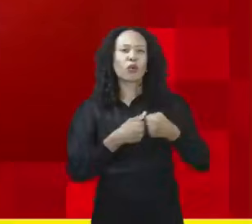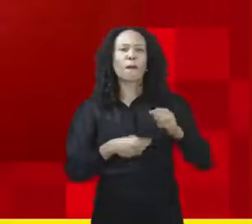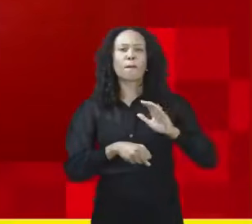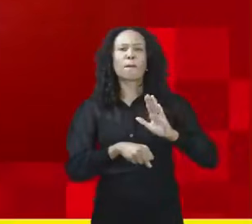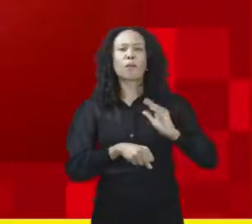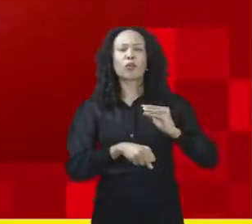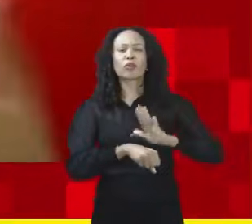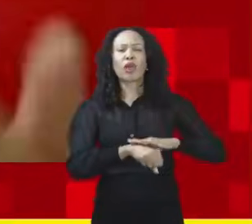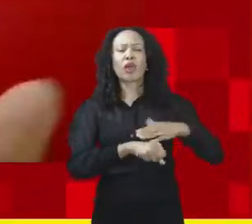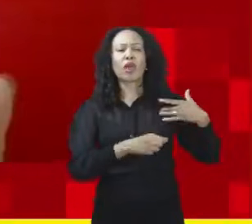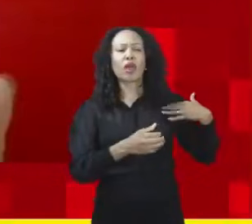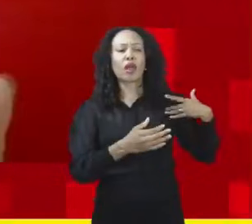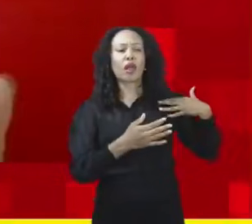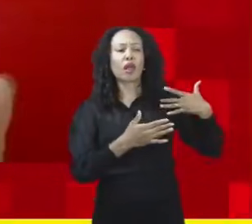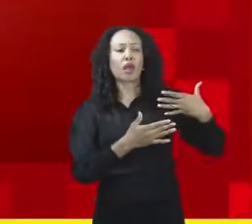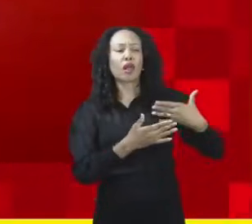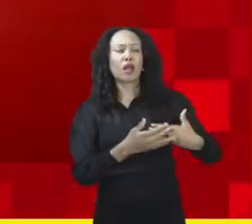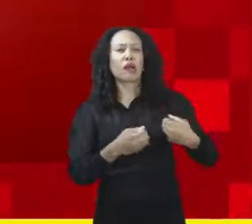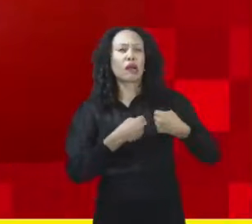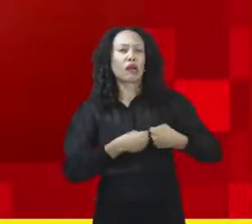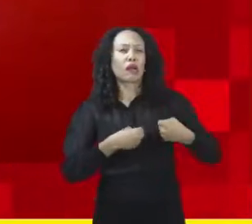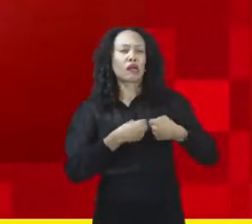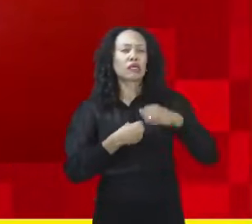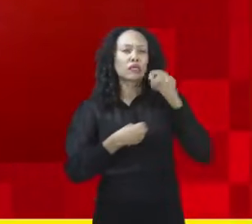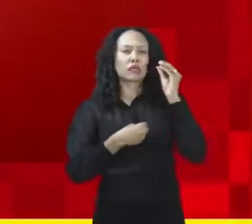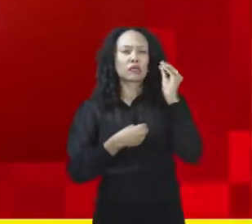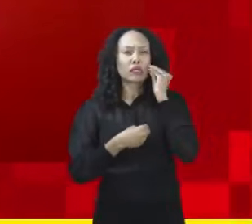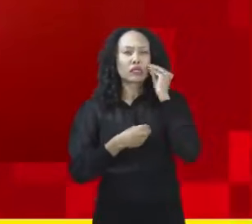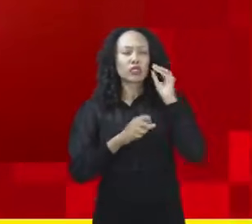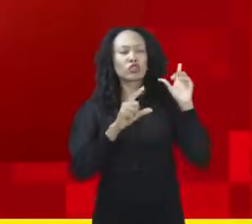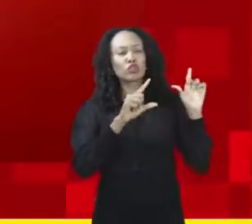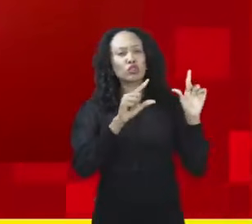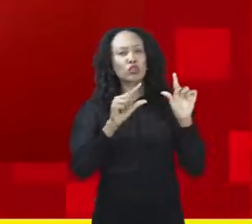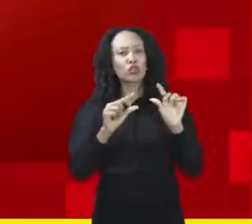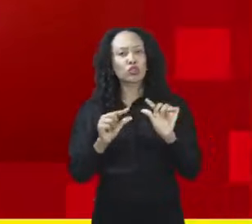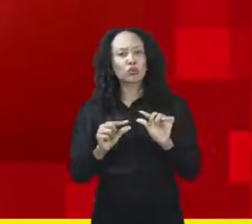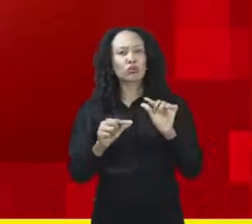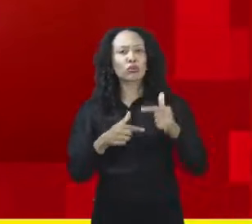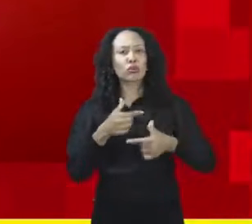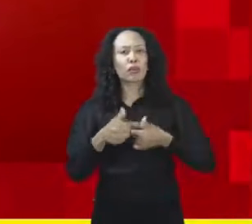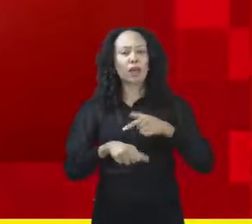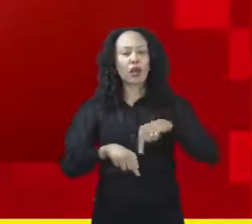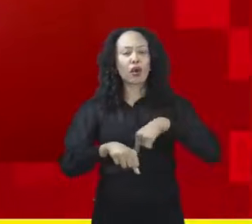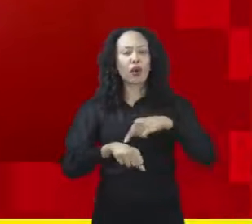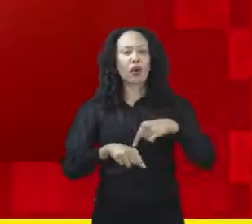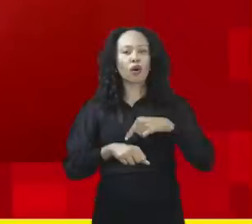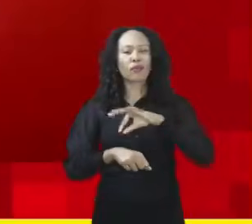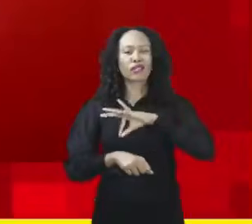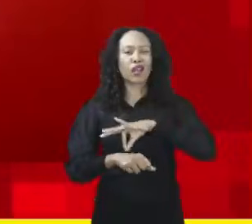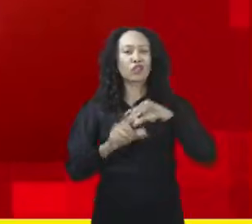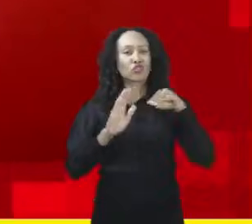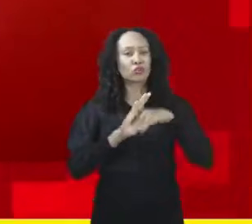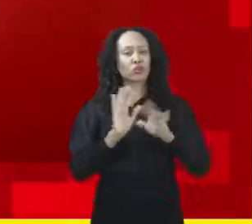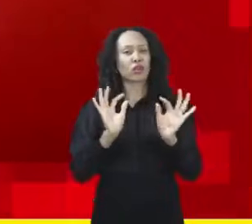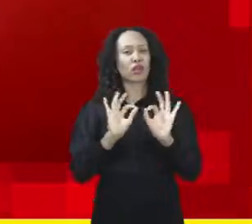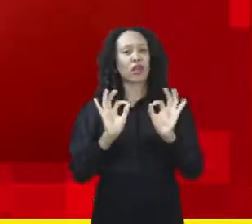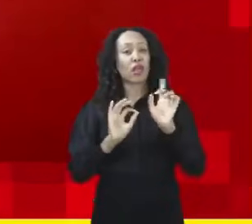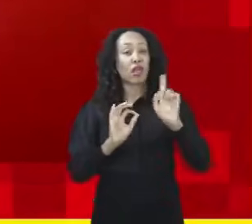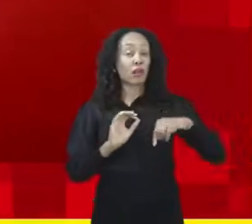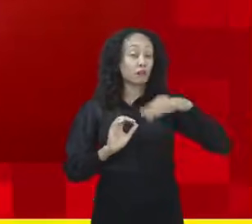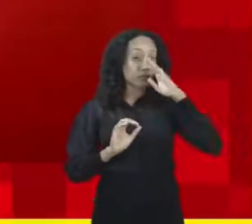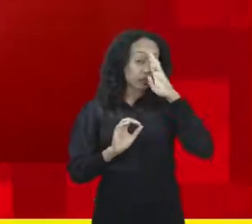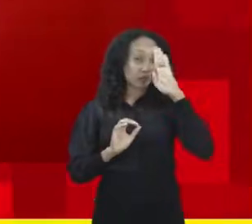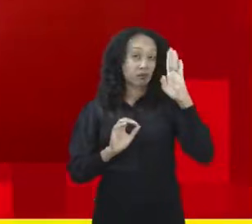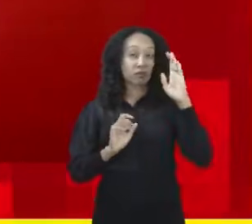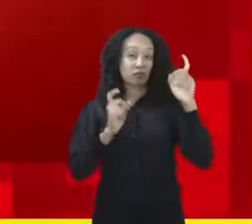já, né? A luta pela redução dessa jornada de trabalho, sem redução de salário, tem sido uma das nossas bandeiras centrais. Nesse período, a